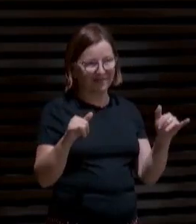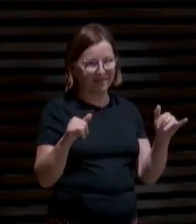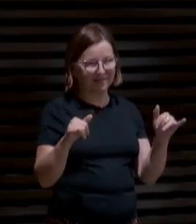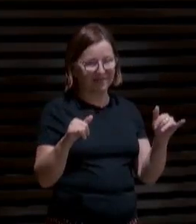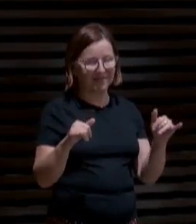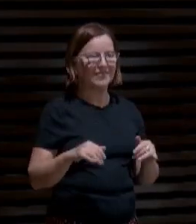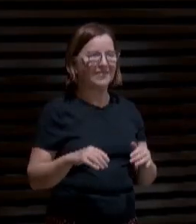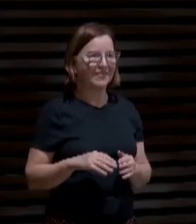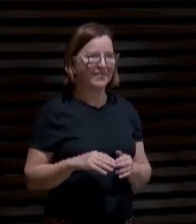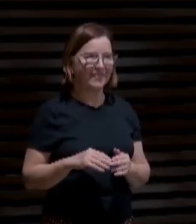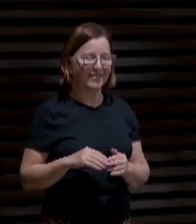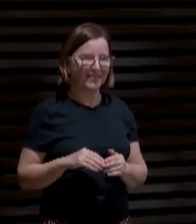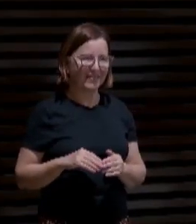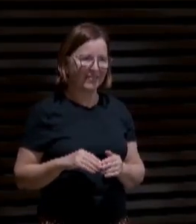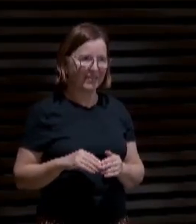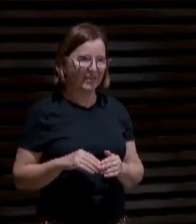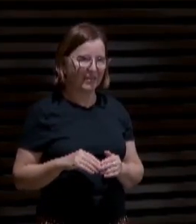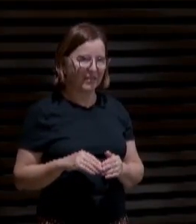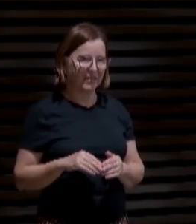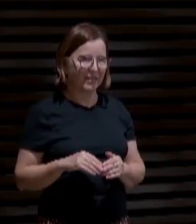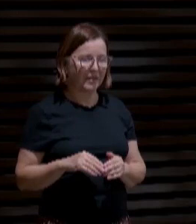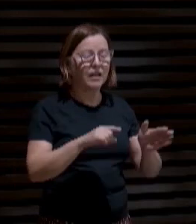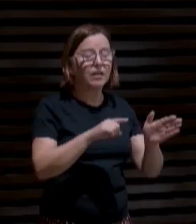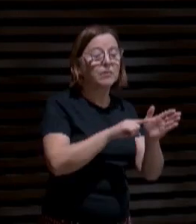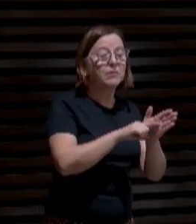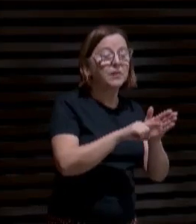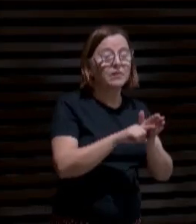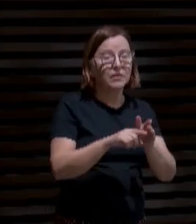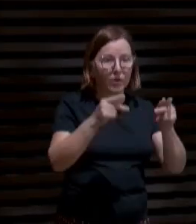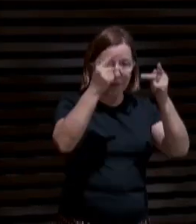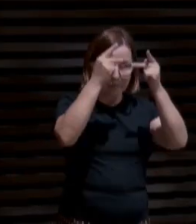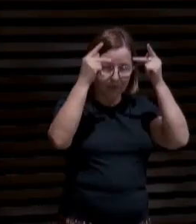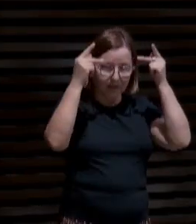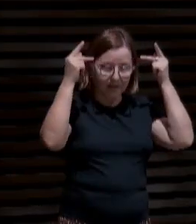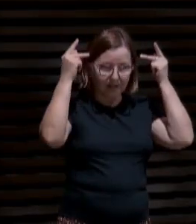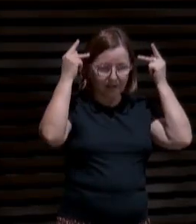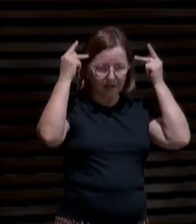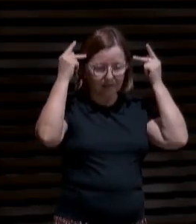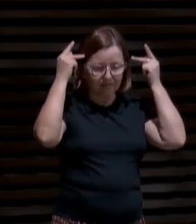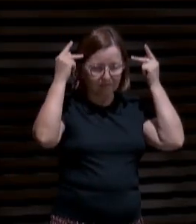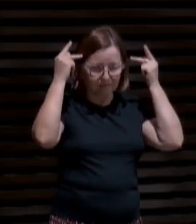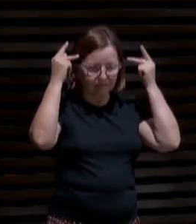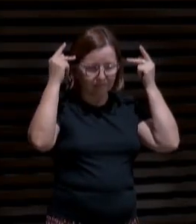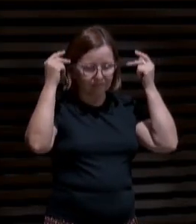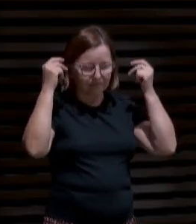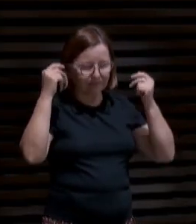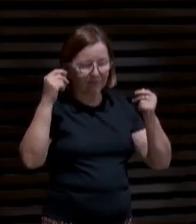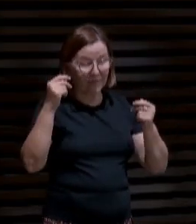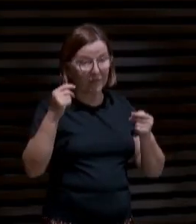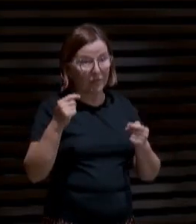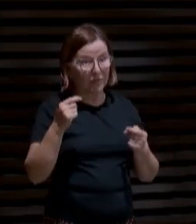E ele faz uma pergunta. Pilatos era um legatus